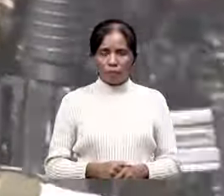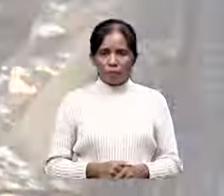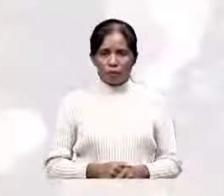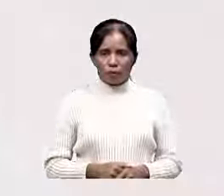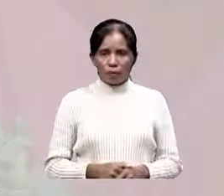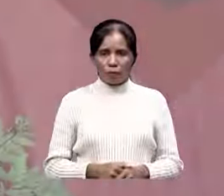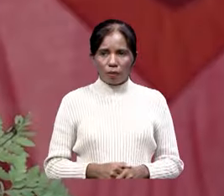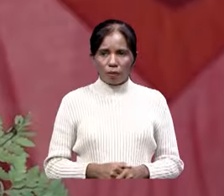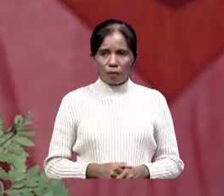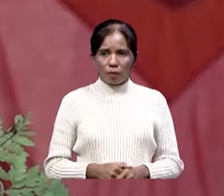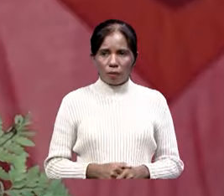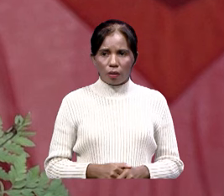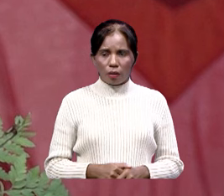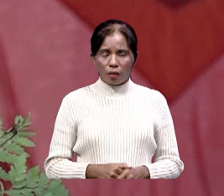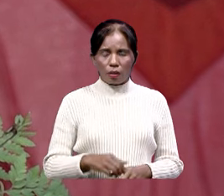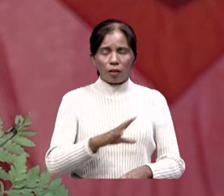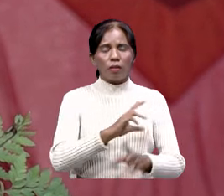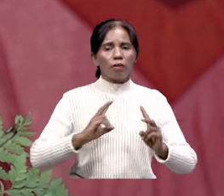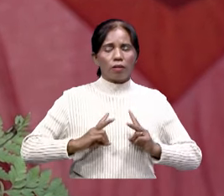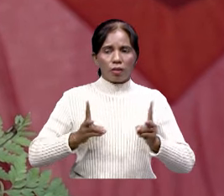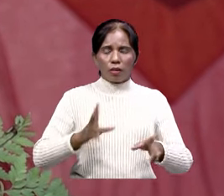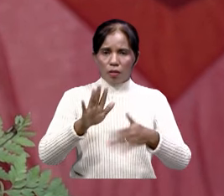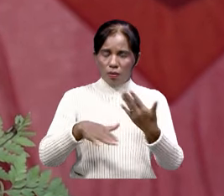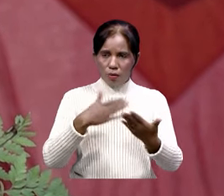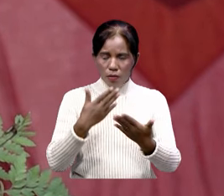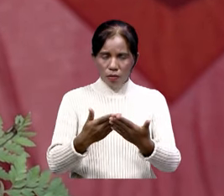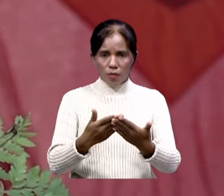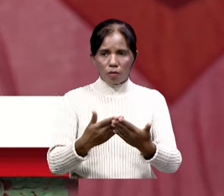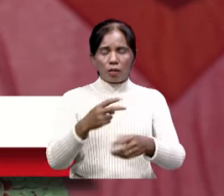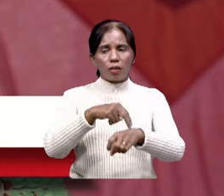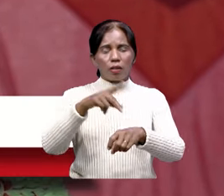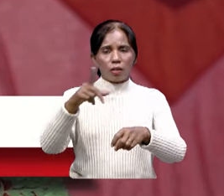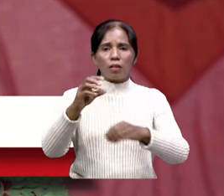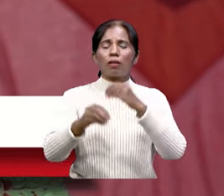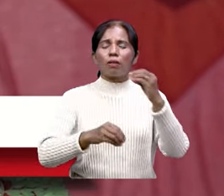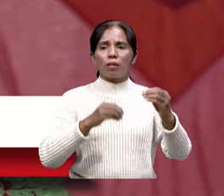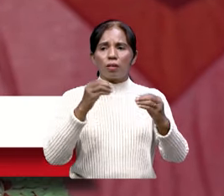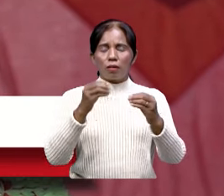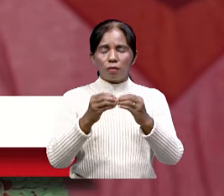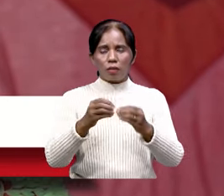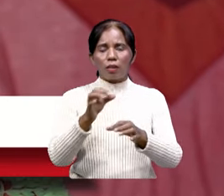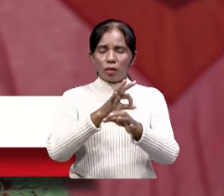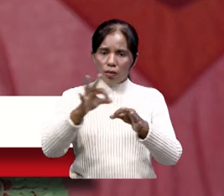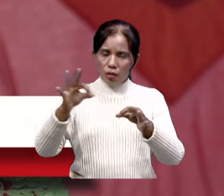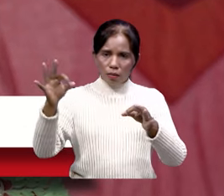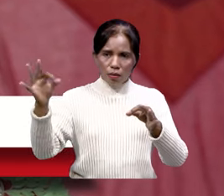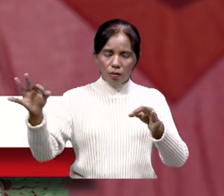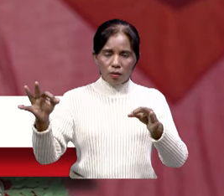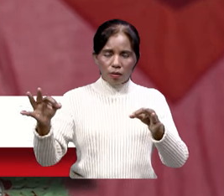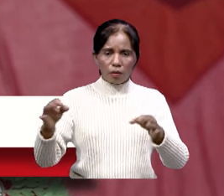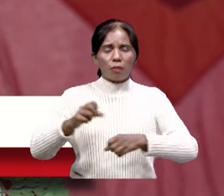Os veteranos e mártires da libertação nacional personificam o espírito de